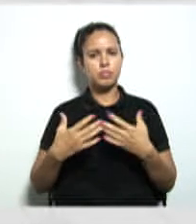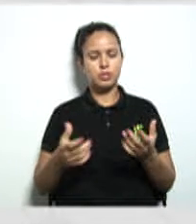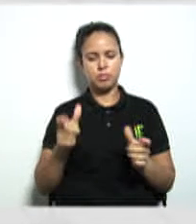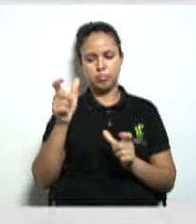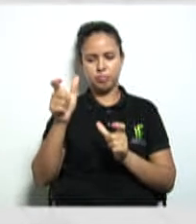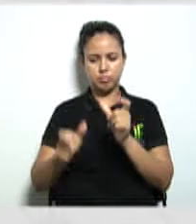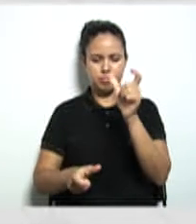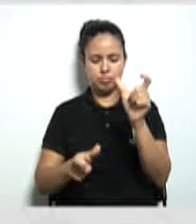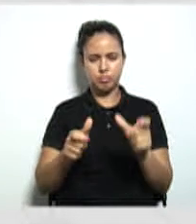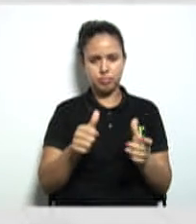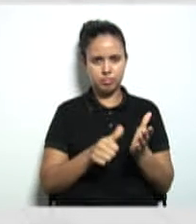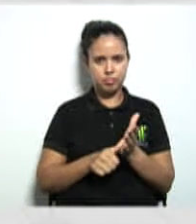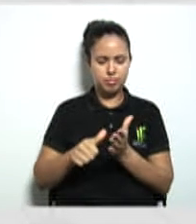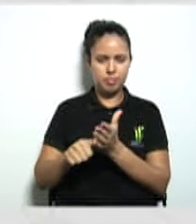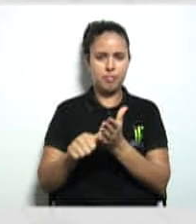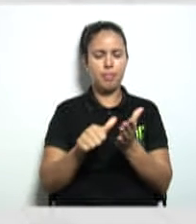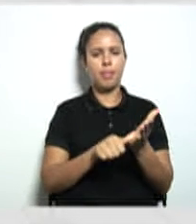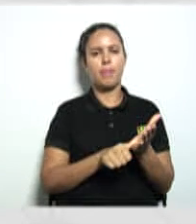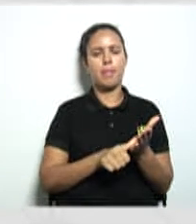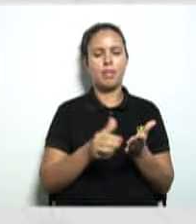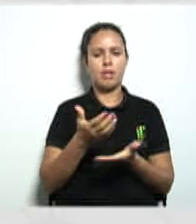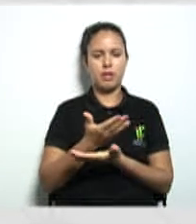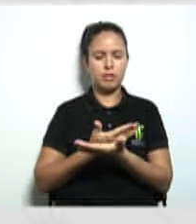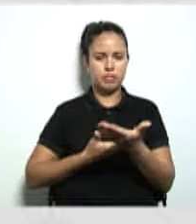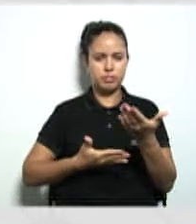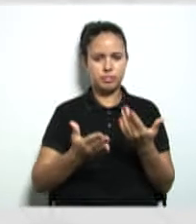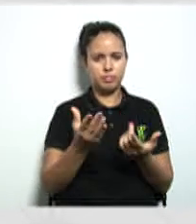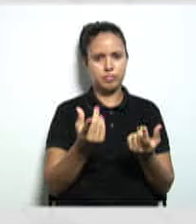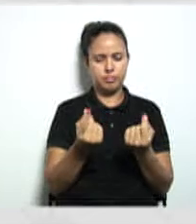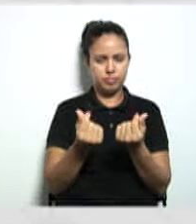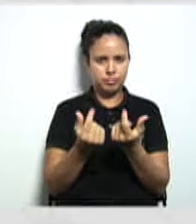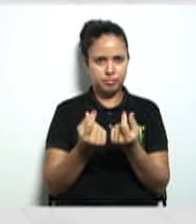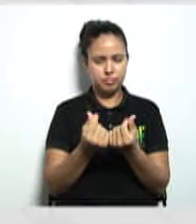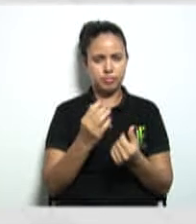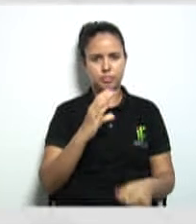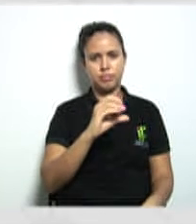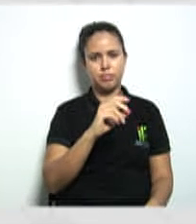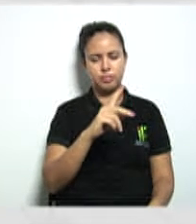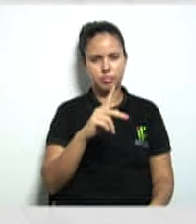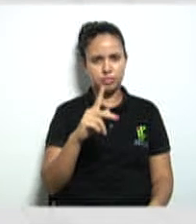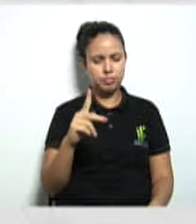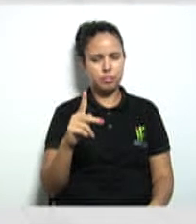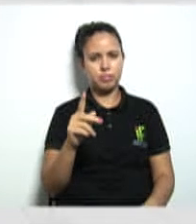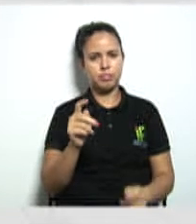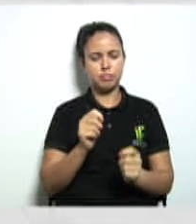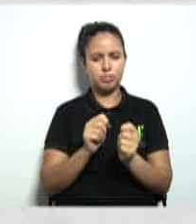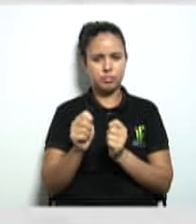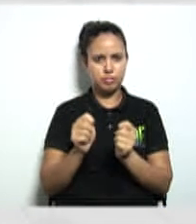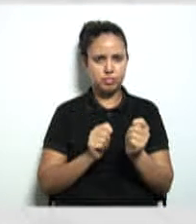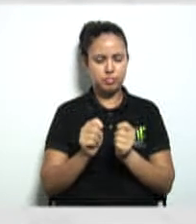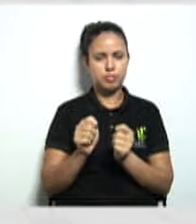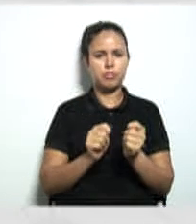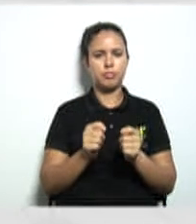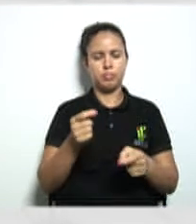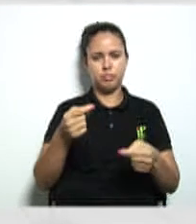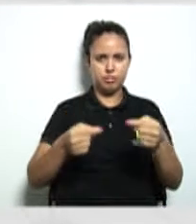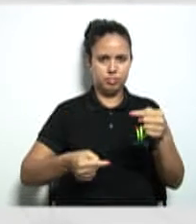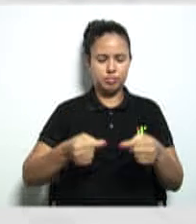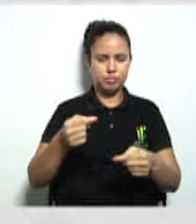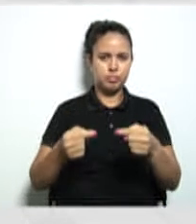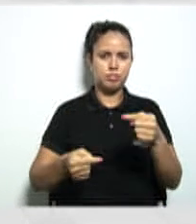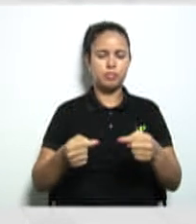contribuem equitativamente para o capital das suas cooperativas e controlam-no